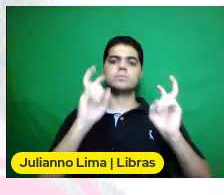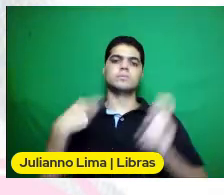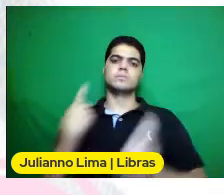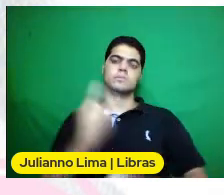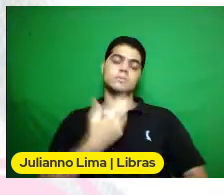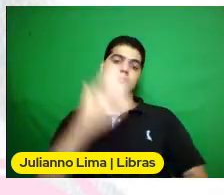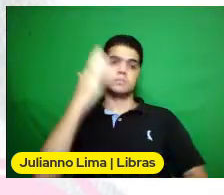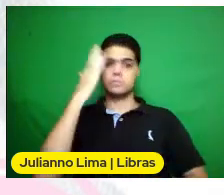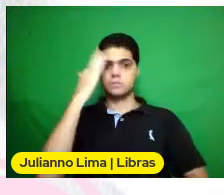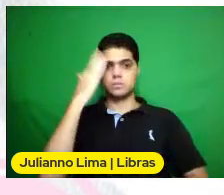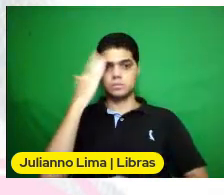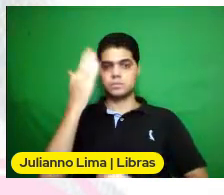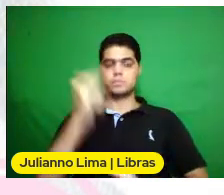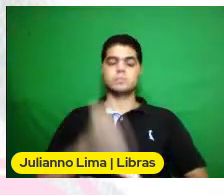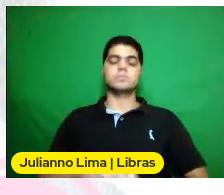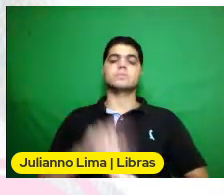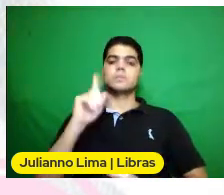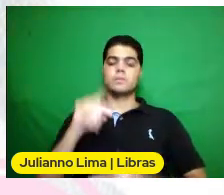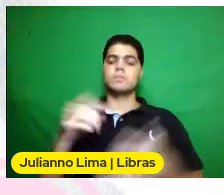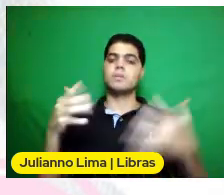é muito complicado